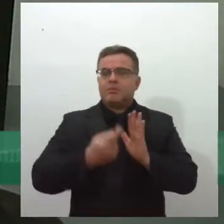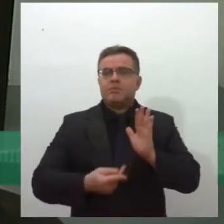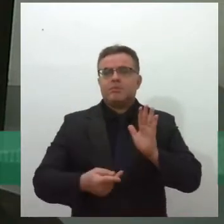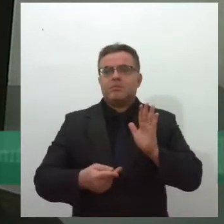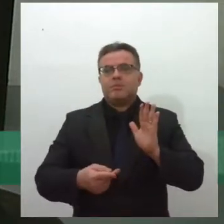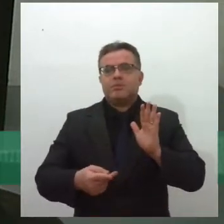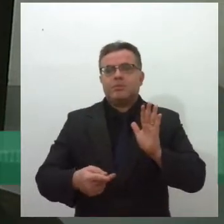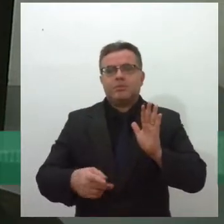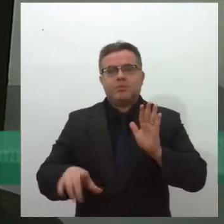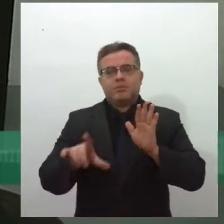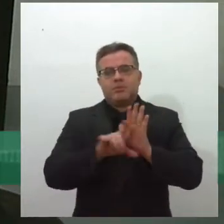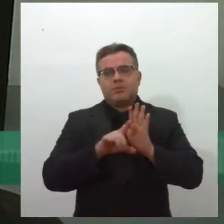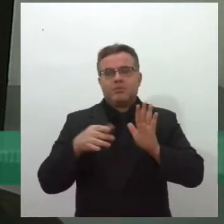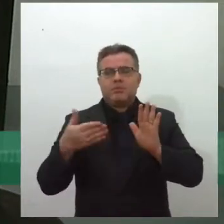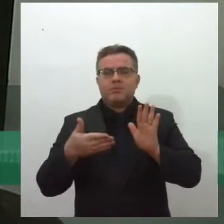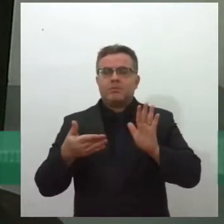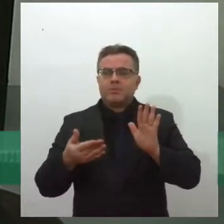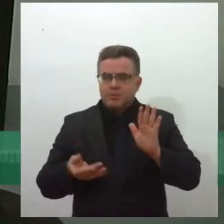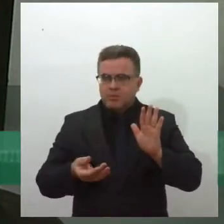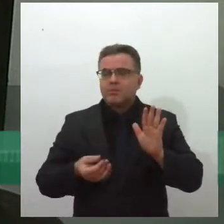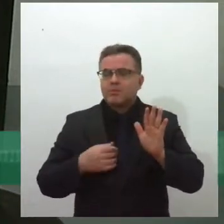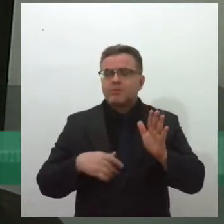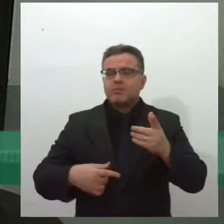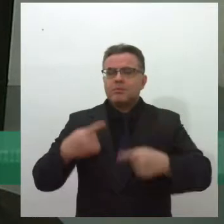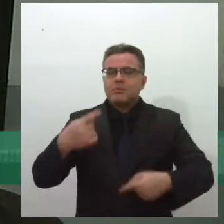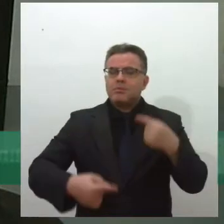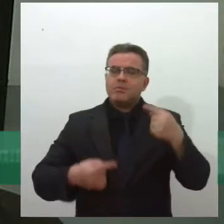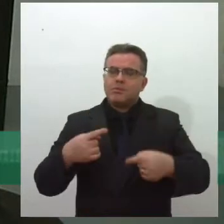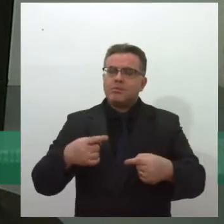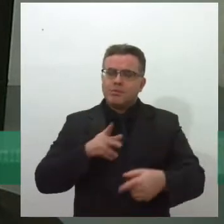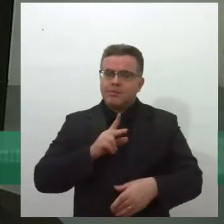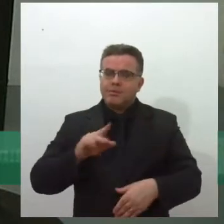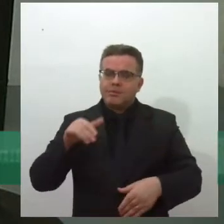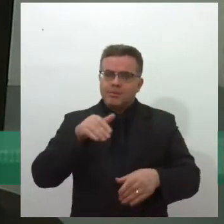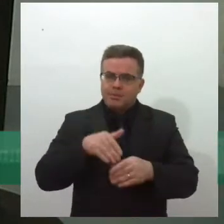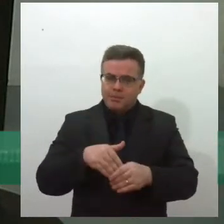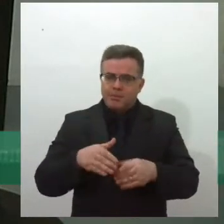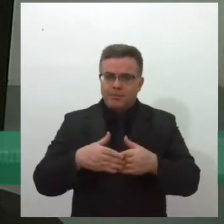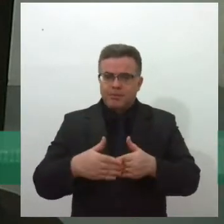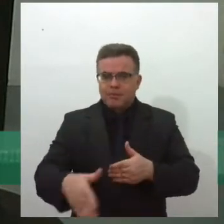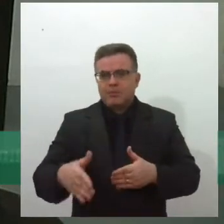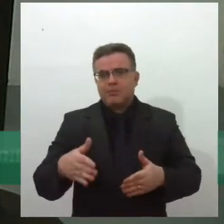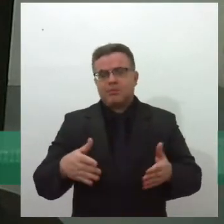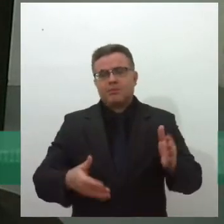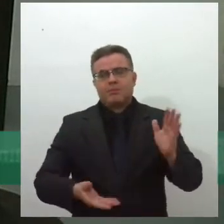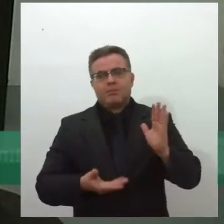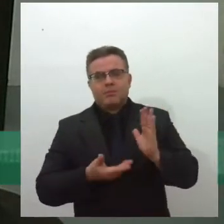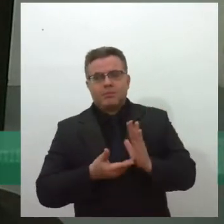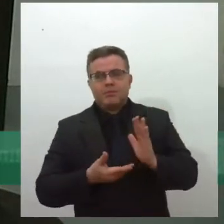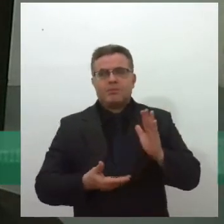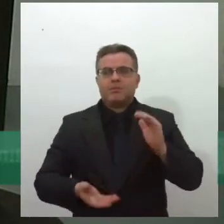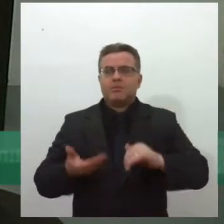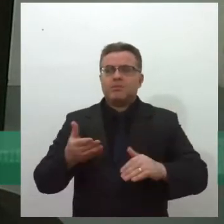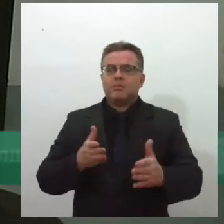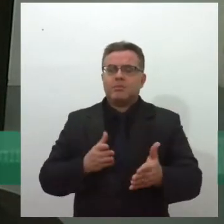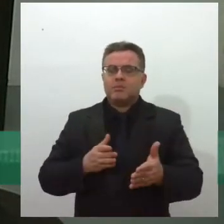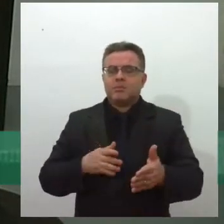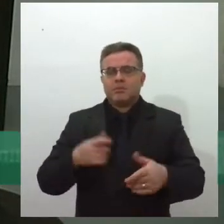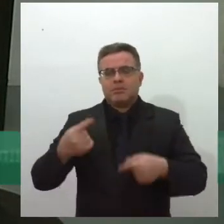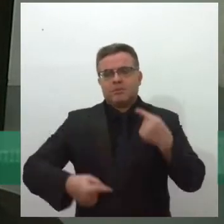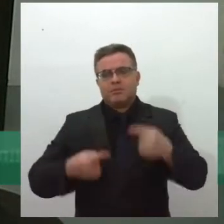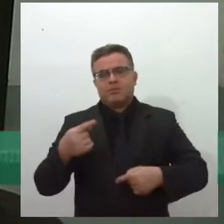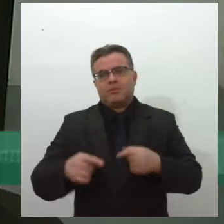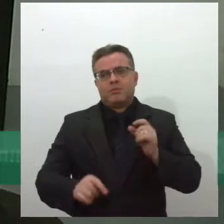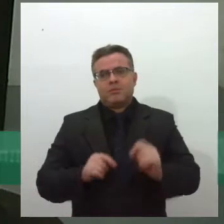projeto de lei que está aí, discussão, já foi aprovado na Câmara, está em discussão no Senado, mas